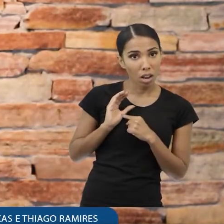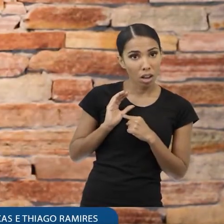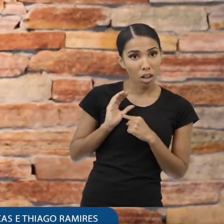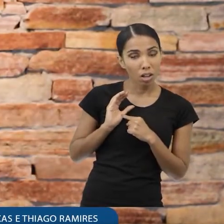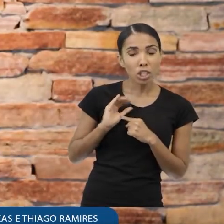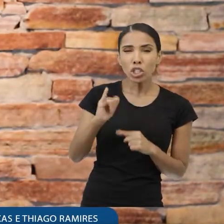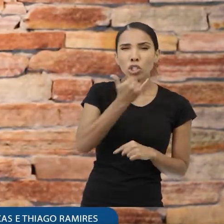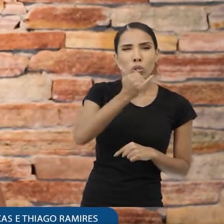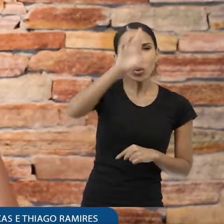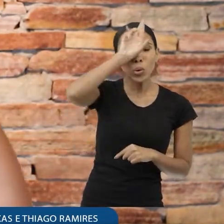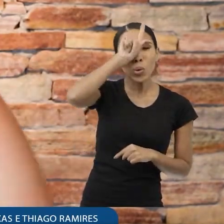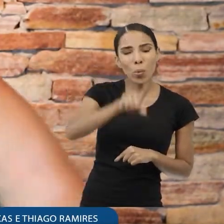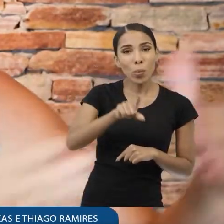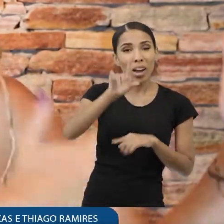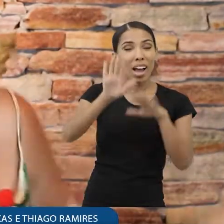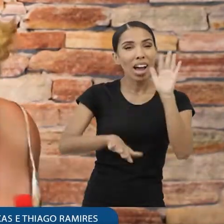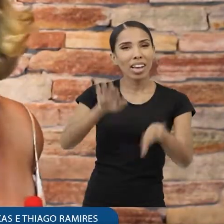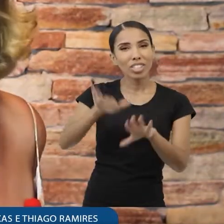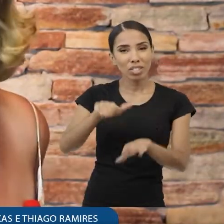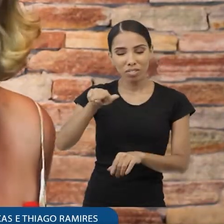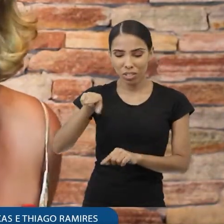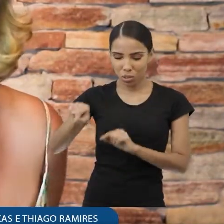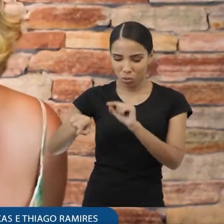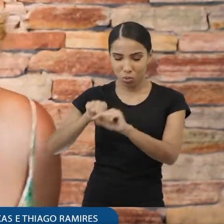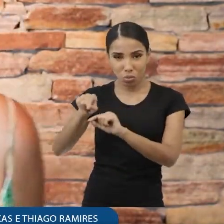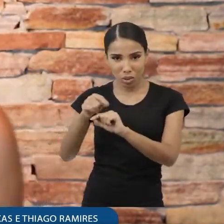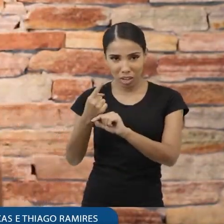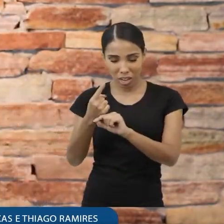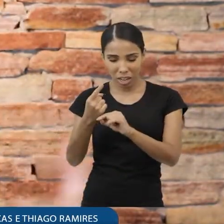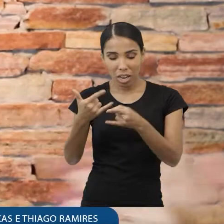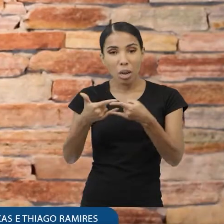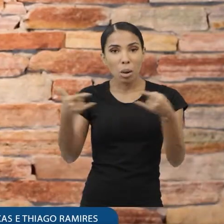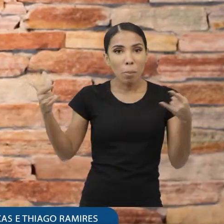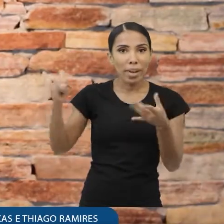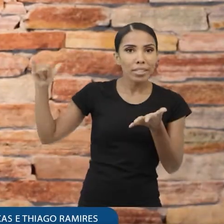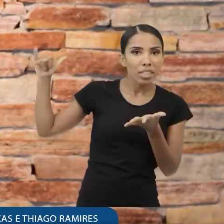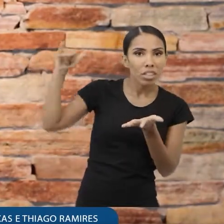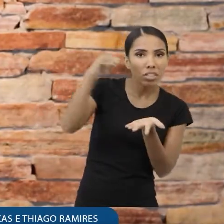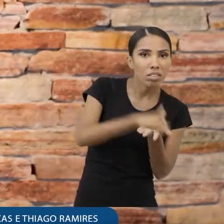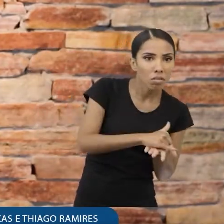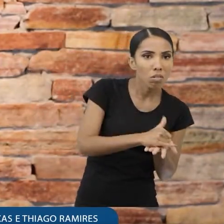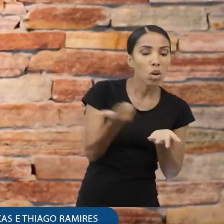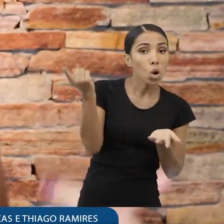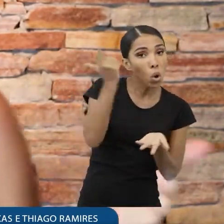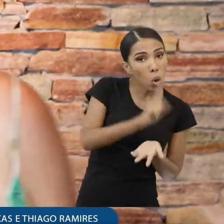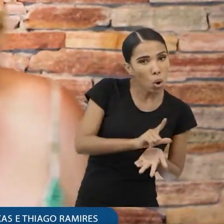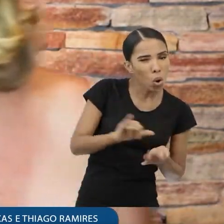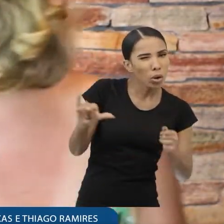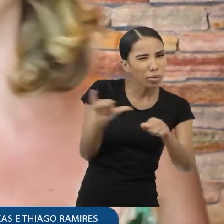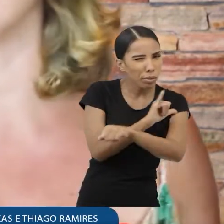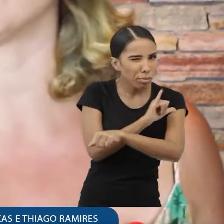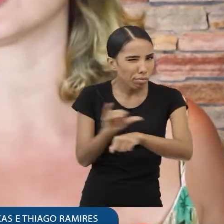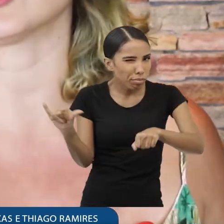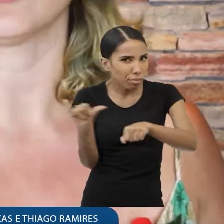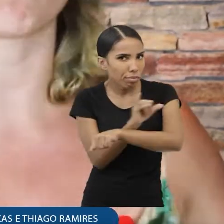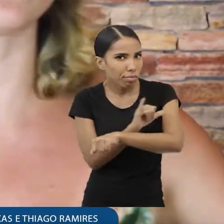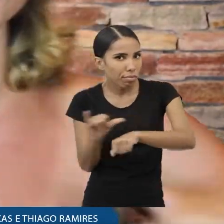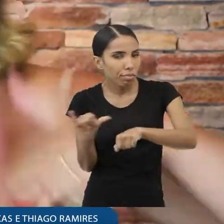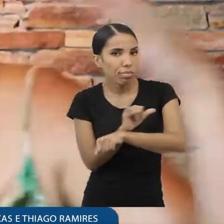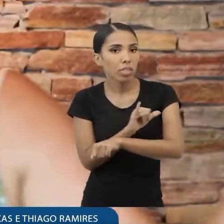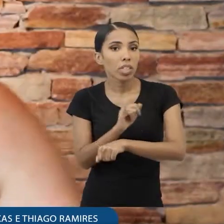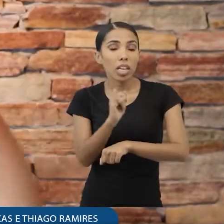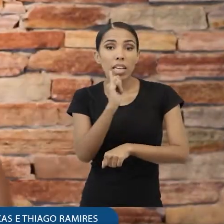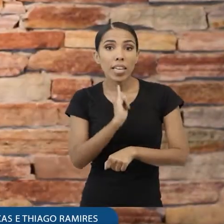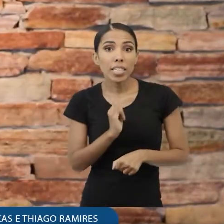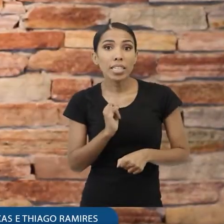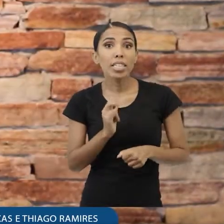a bonificação de um produto gera receita para o seu projeto. Passagens aéreas, por exemplo, são muito estratégicas quando a gente